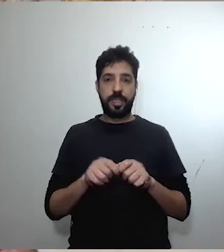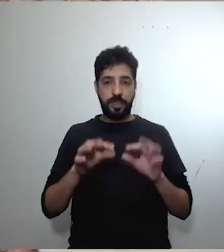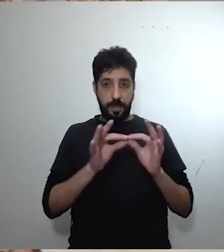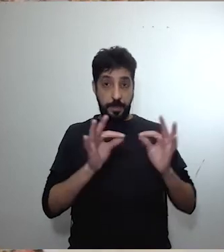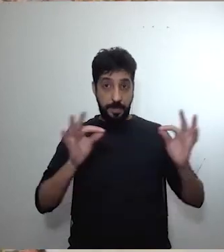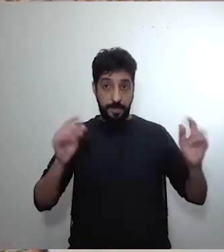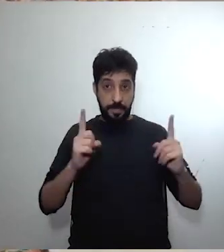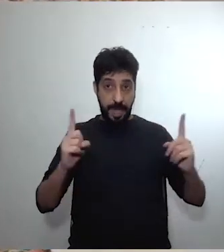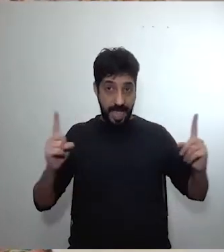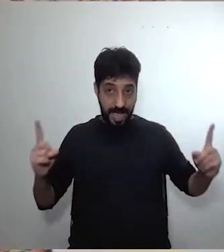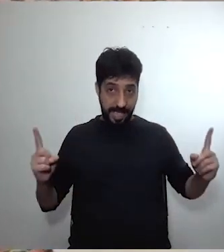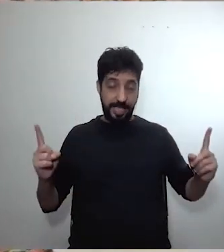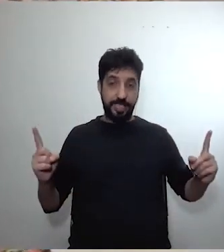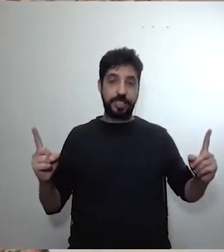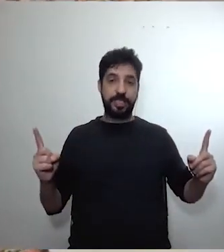cobrinha maior, né?